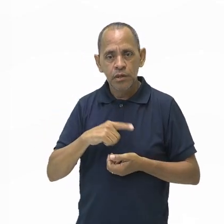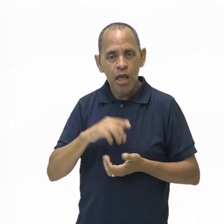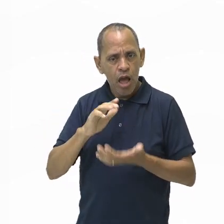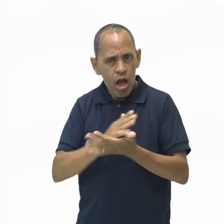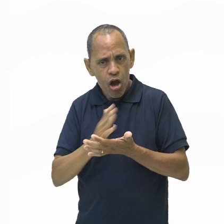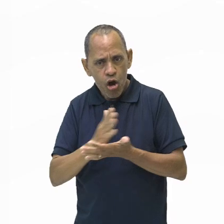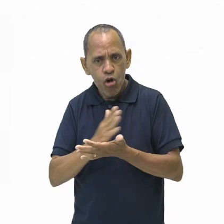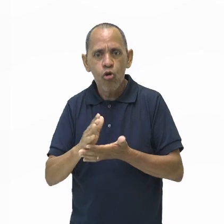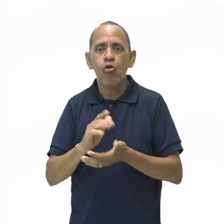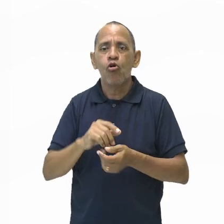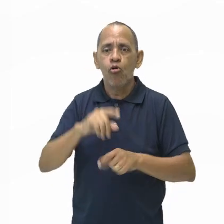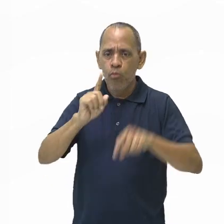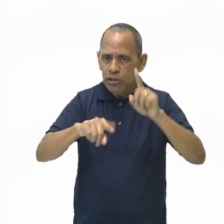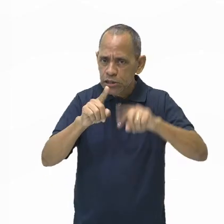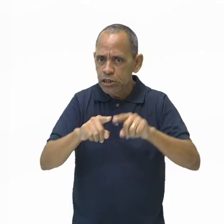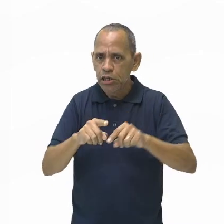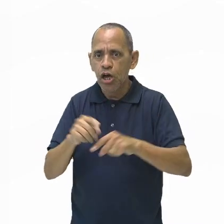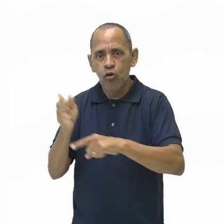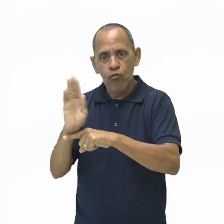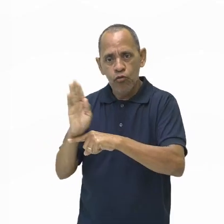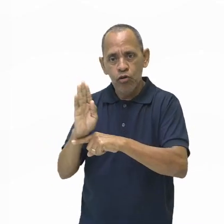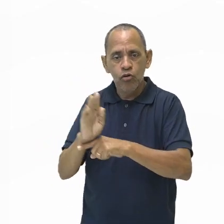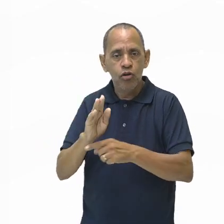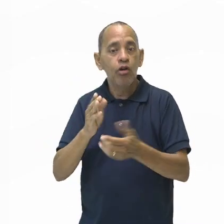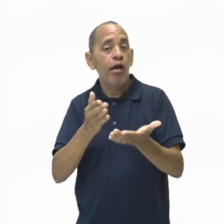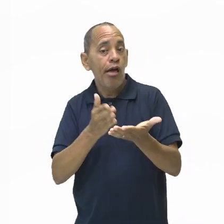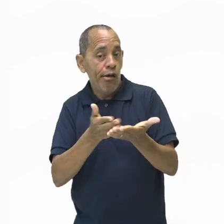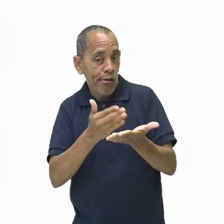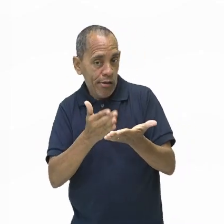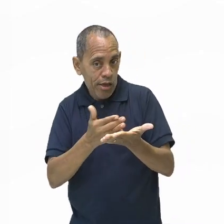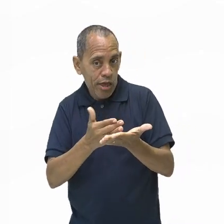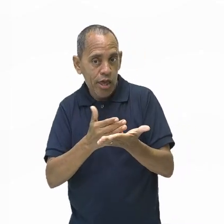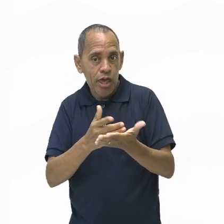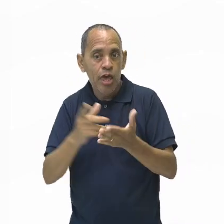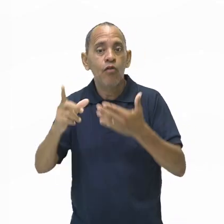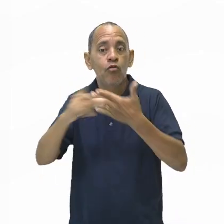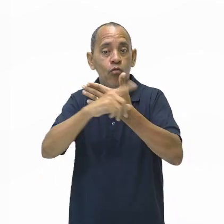obra. Por exemplo, livro,